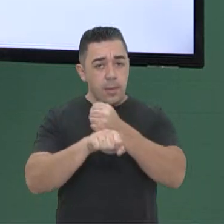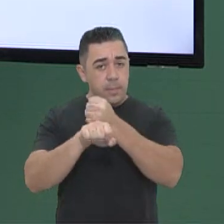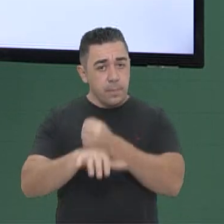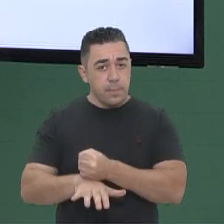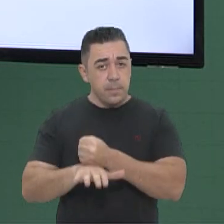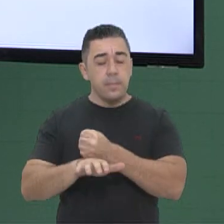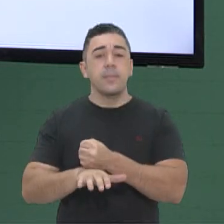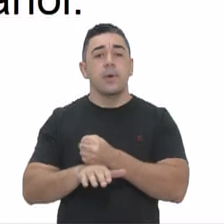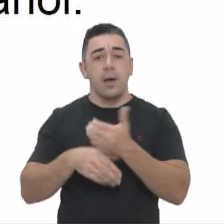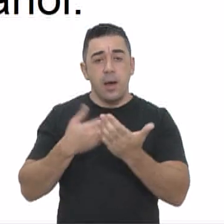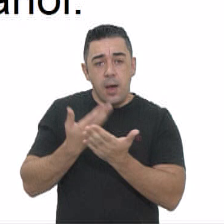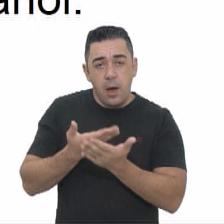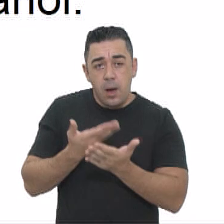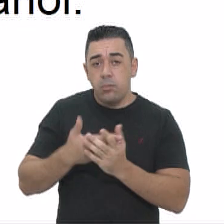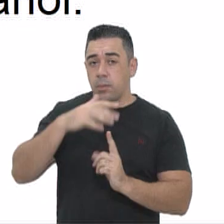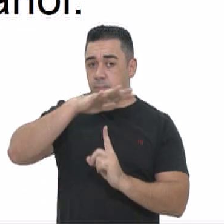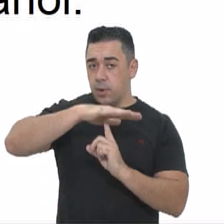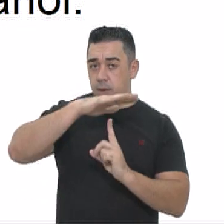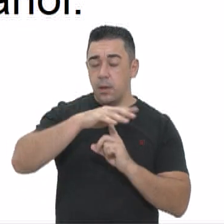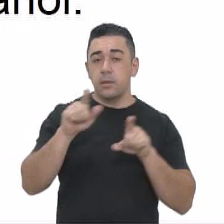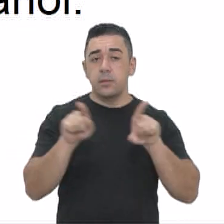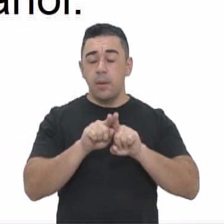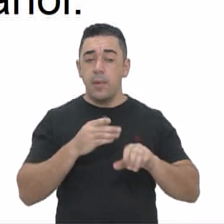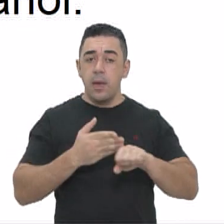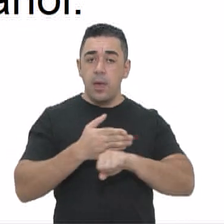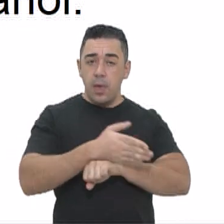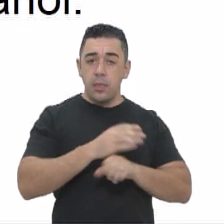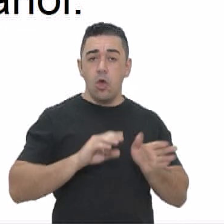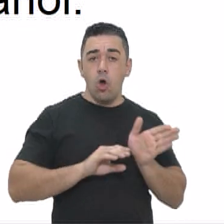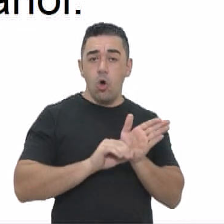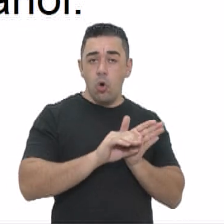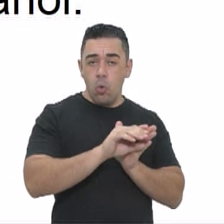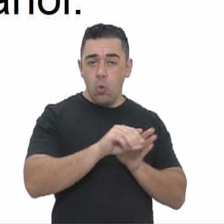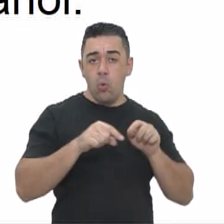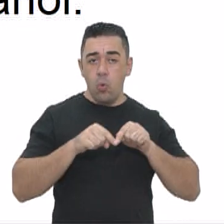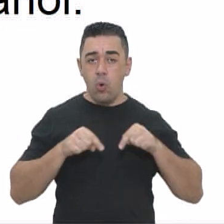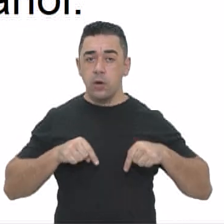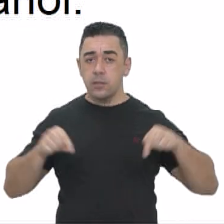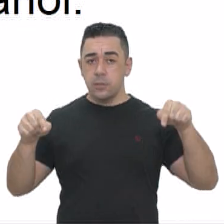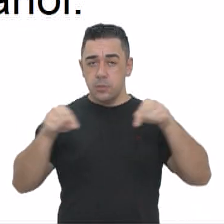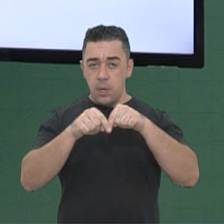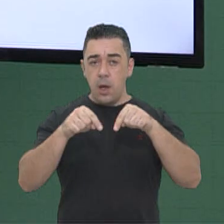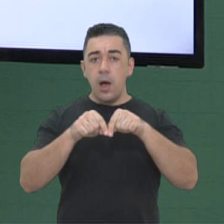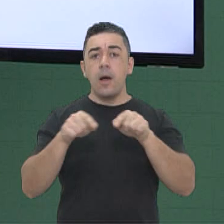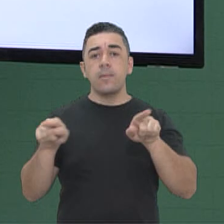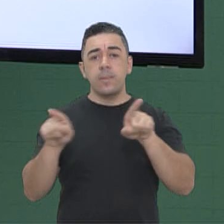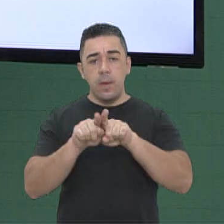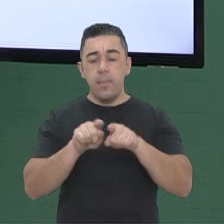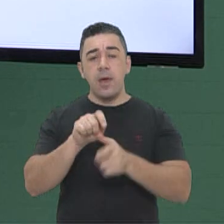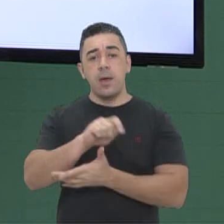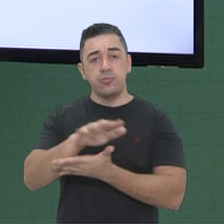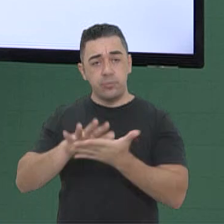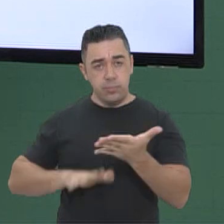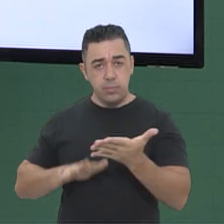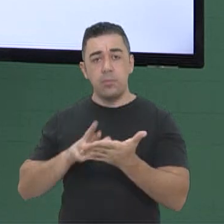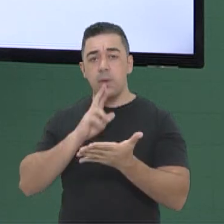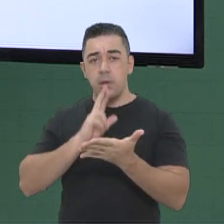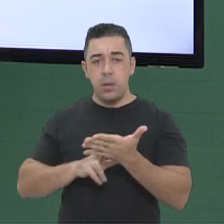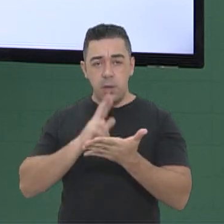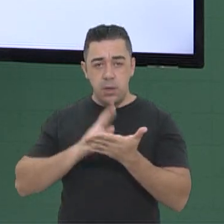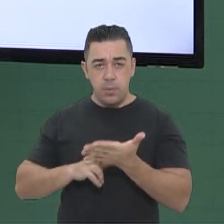Aula Paraná, acessem o Google Classroom, façam a lista de exercícios